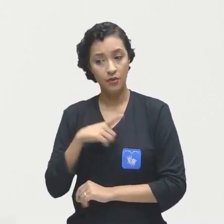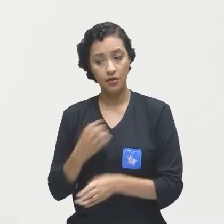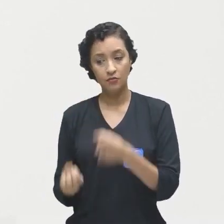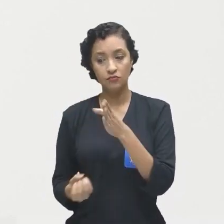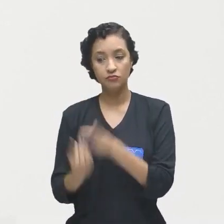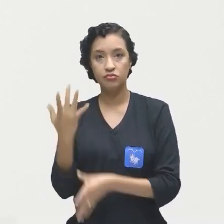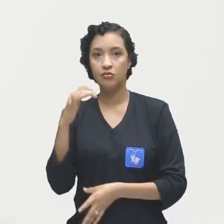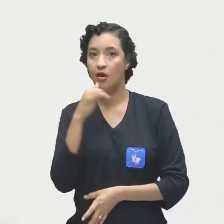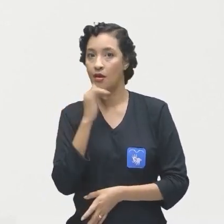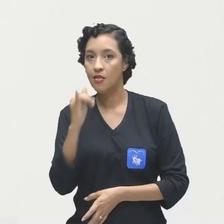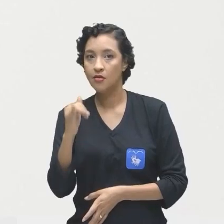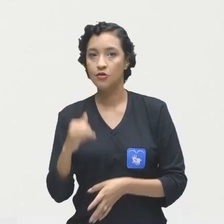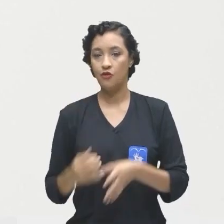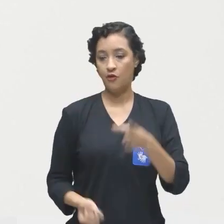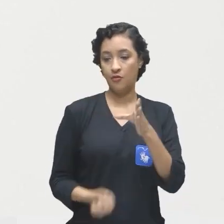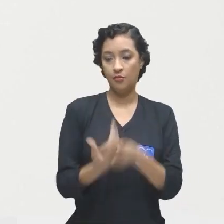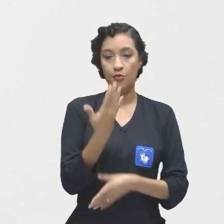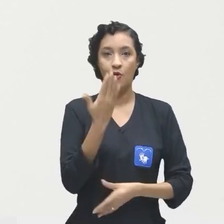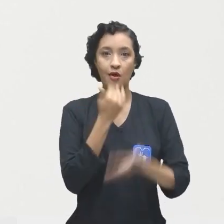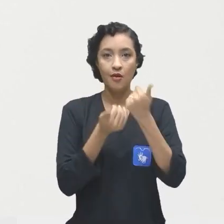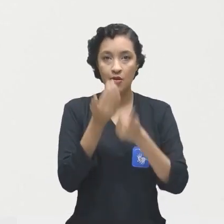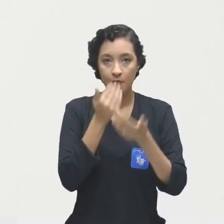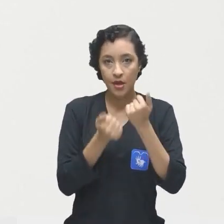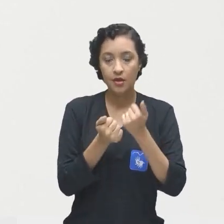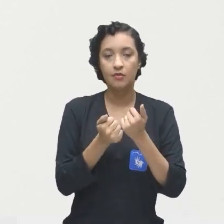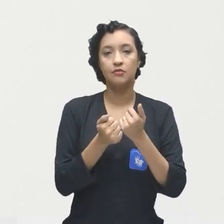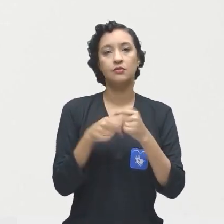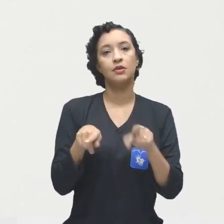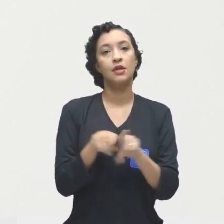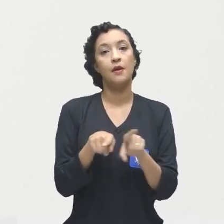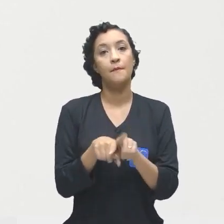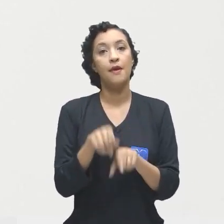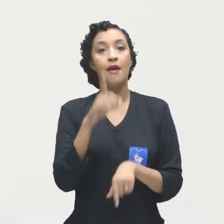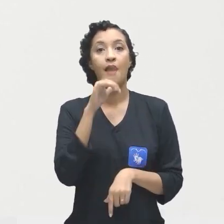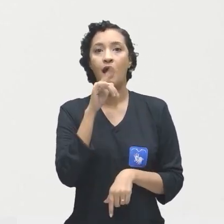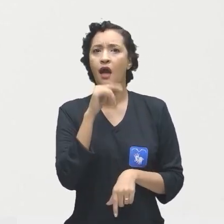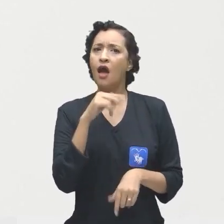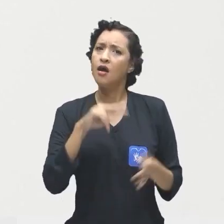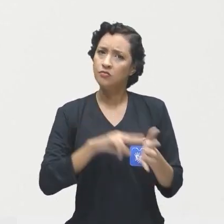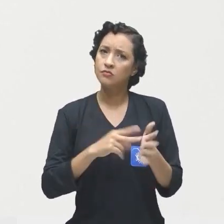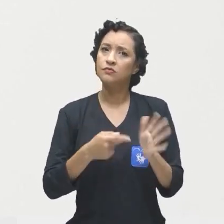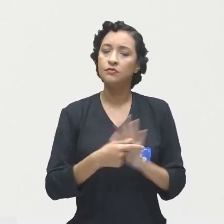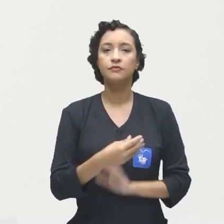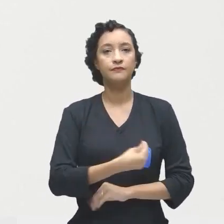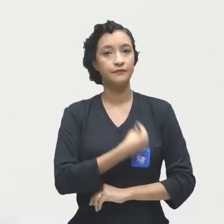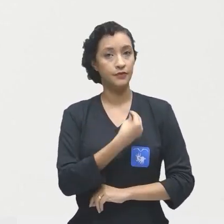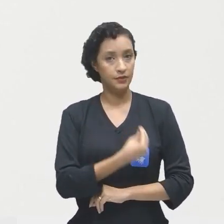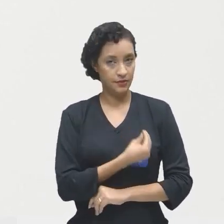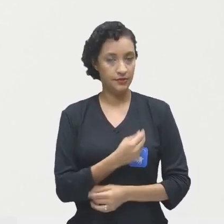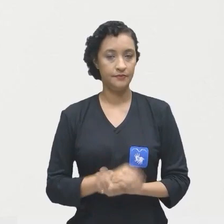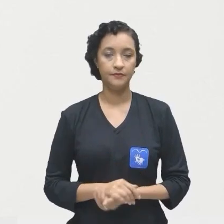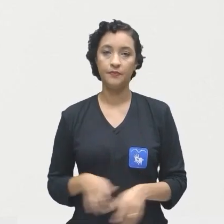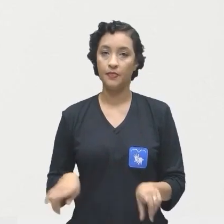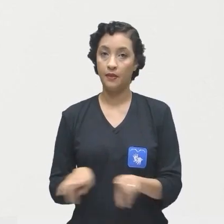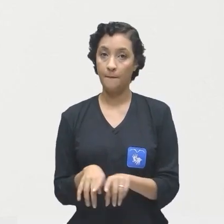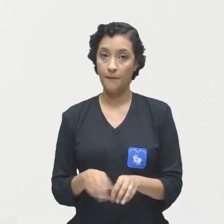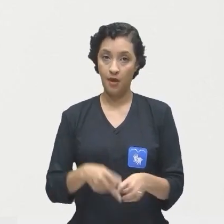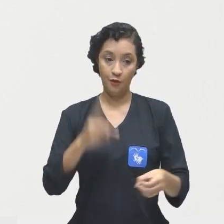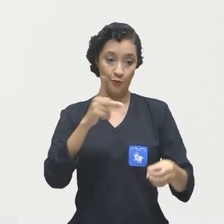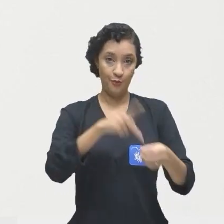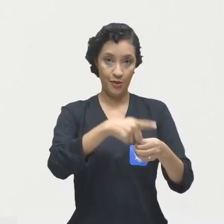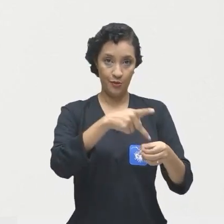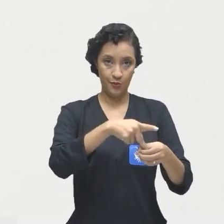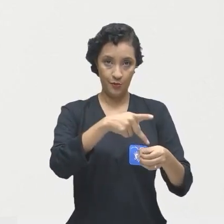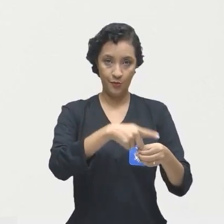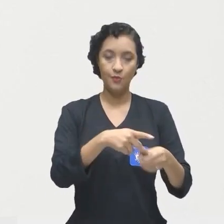energia, a água, ela também é vida. Temos o petróleo e temos